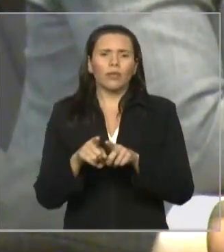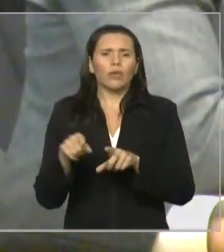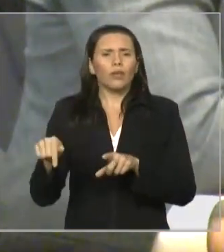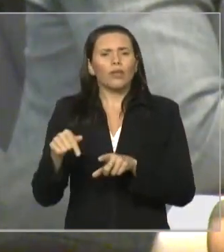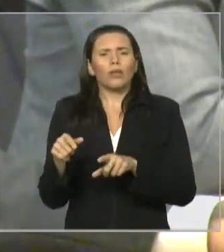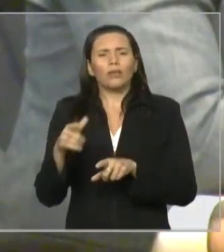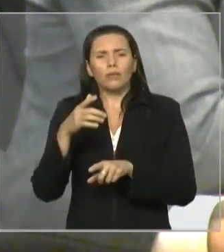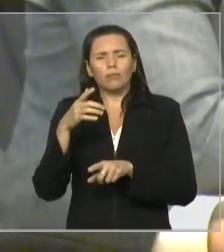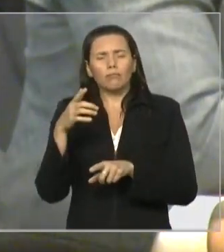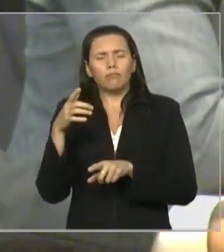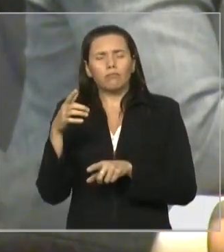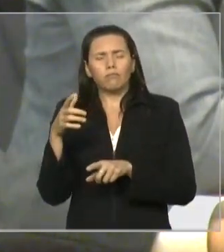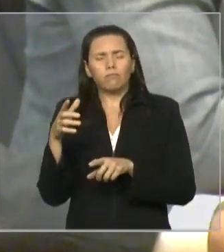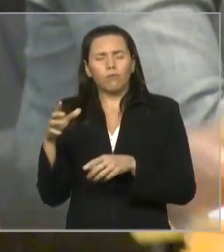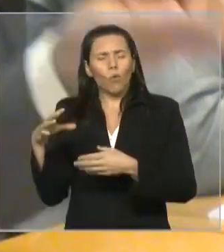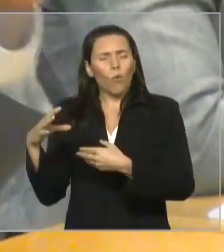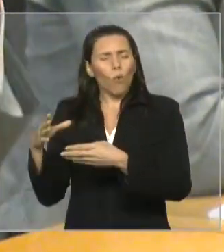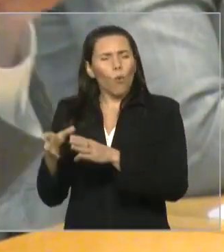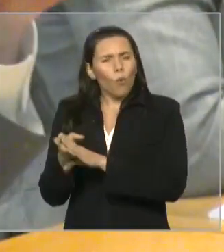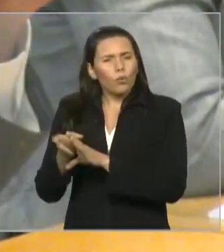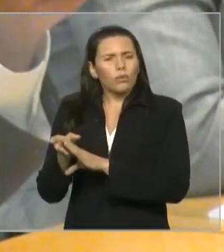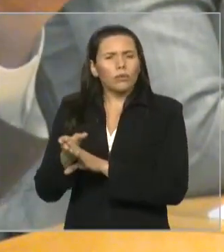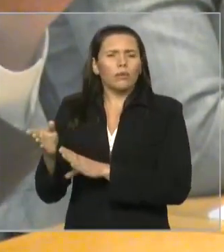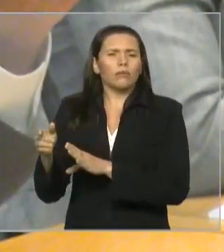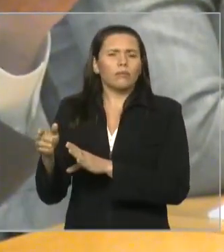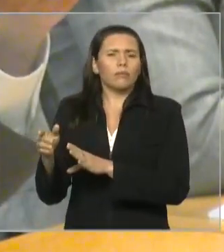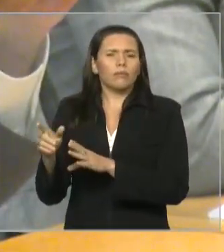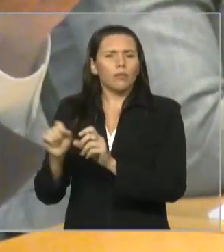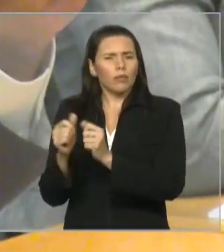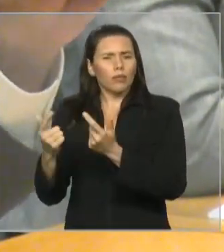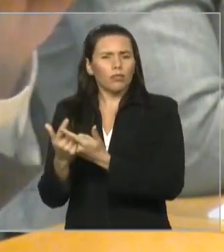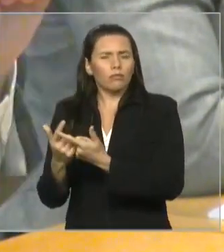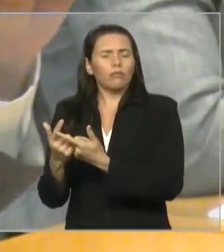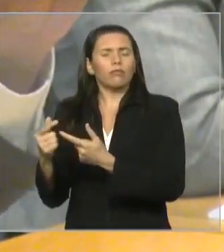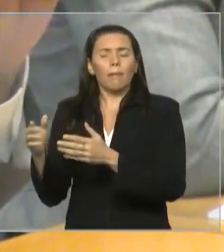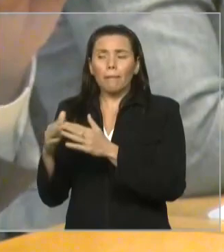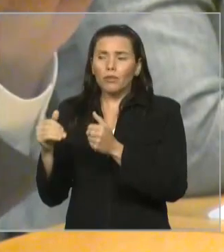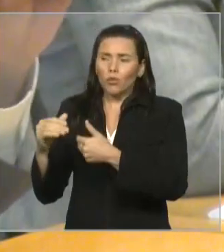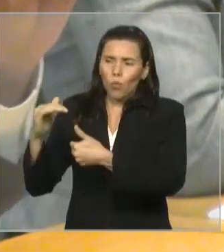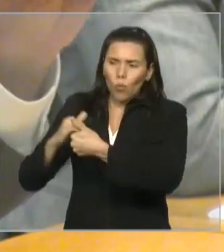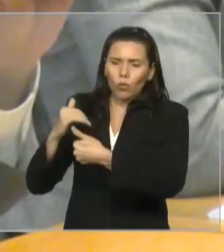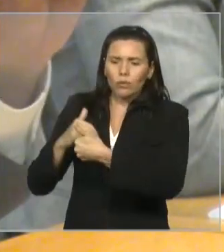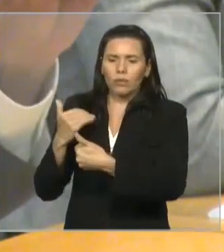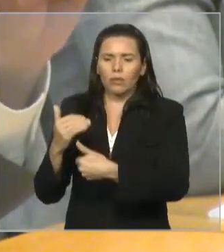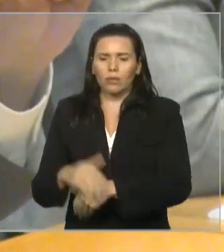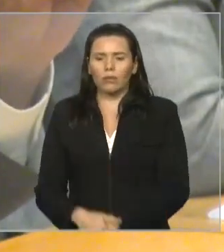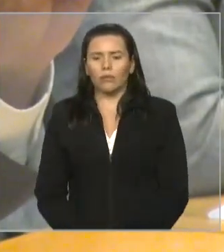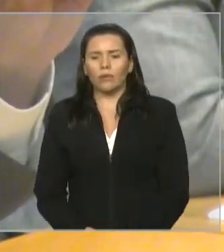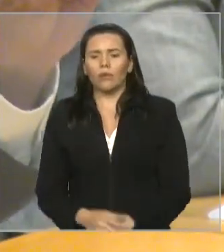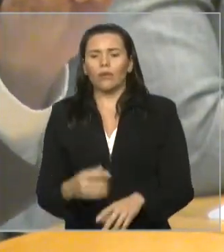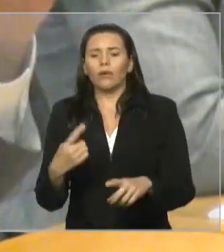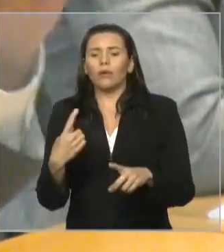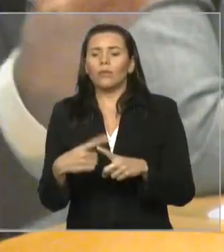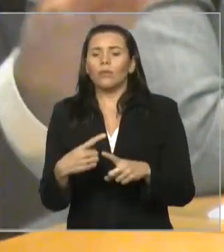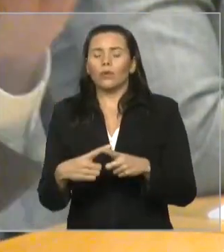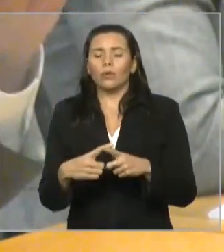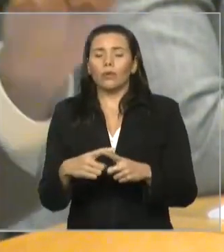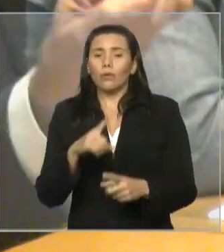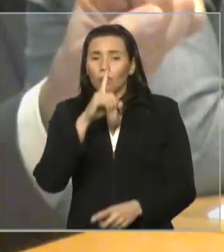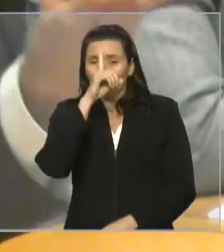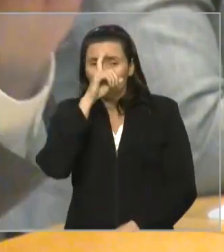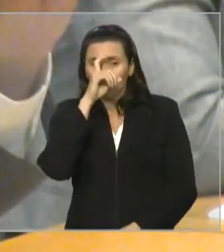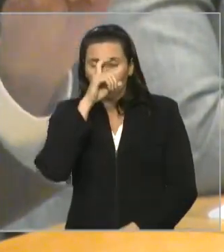possa prosperar em relação a isso. O hospital veterinário hoje, ele não vive às expensas do Estado, ele vive